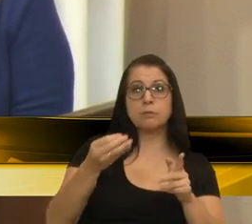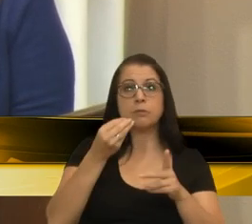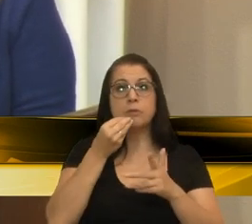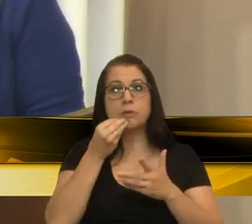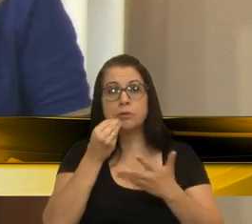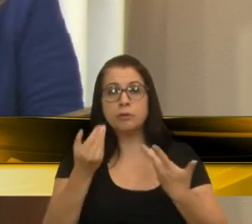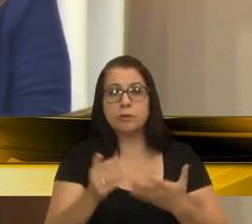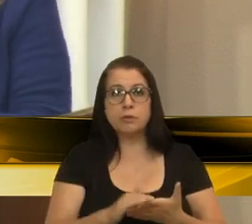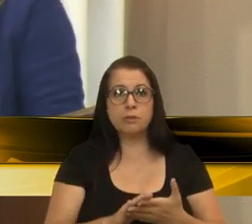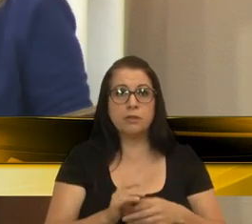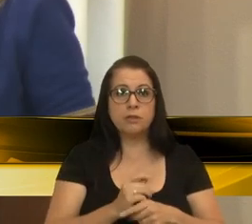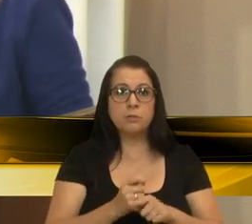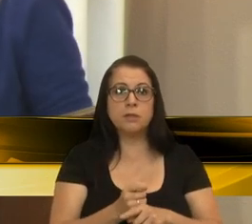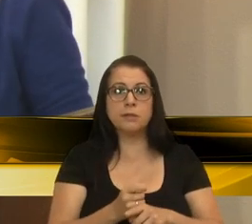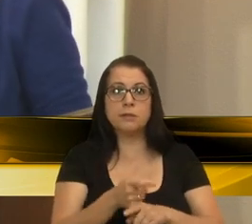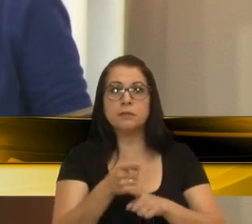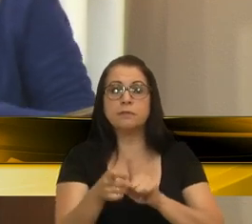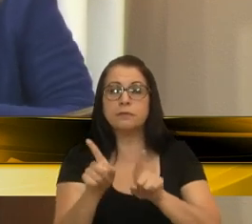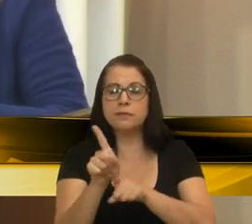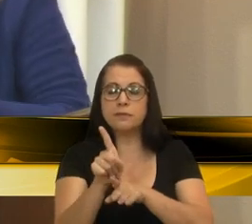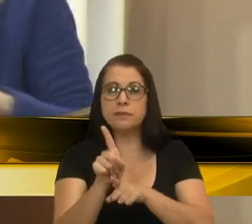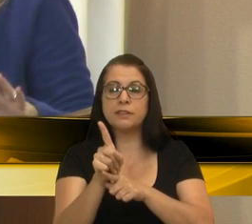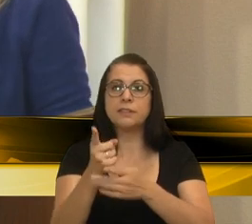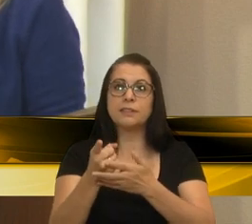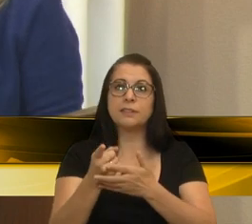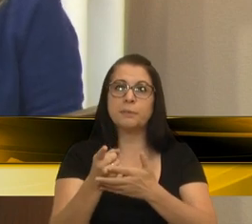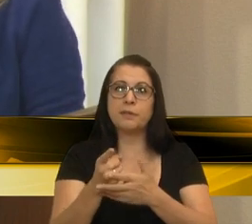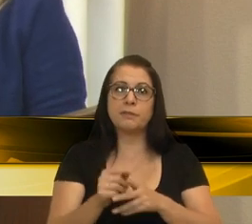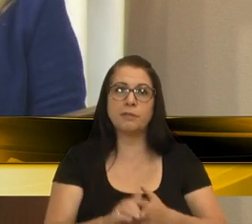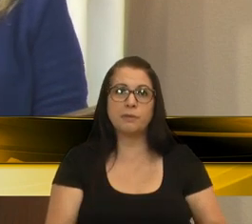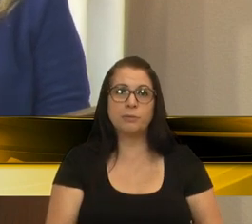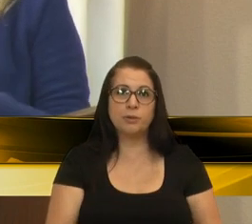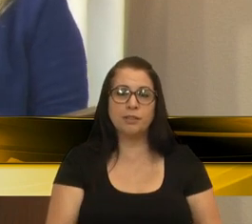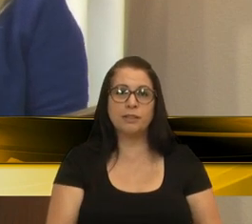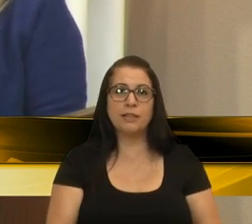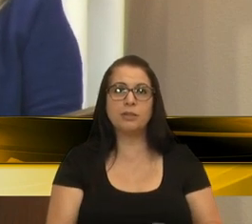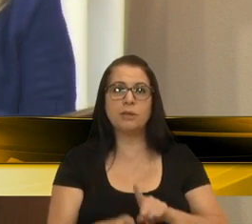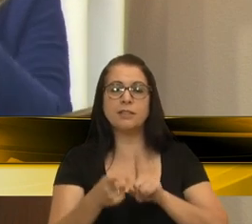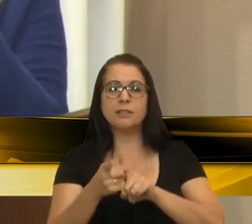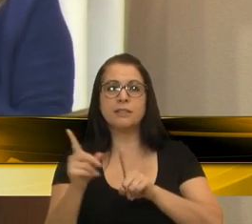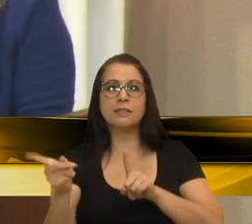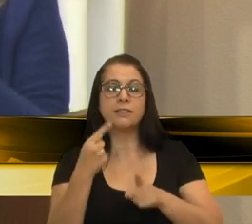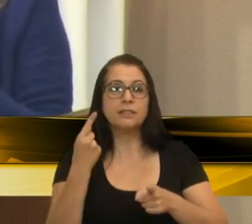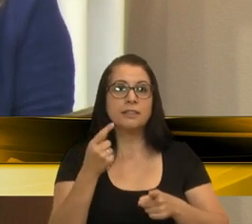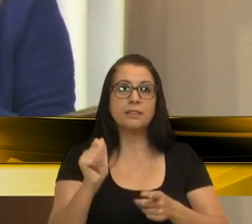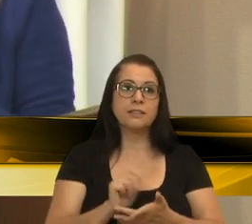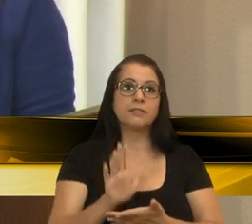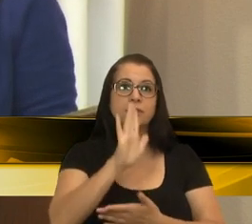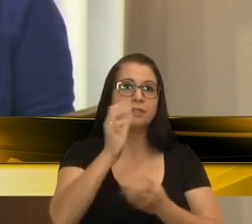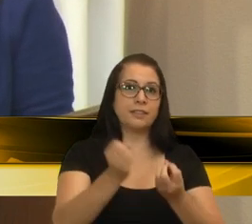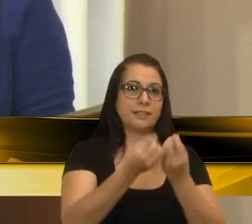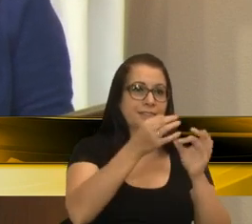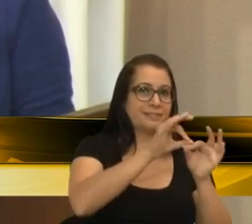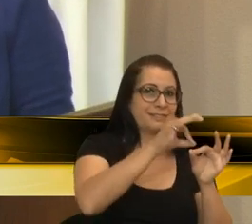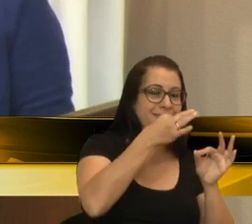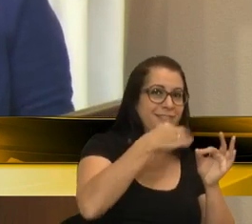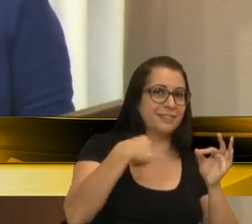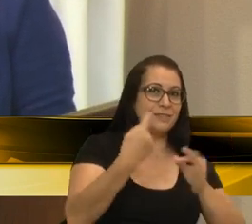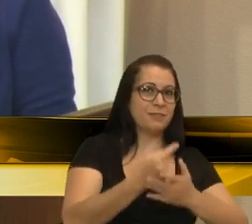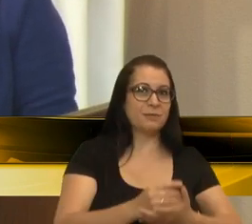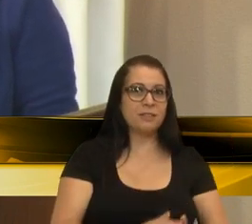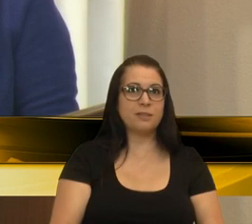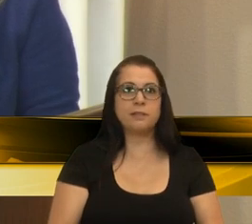oportunidades, desprovidos de qualquer coisa que não seja o valor da festa da uva para a nossa